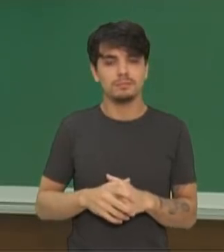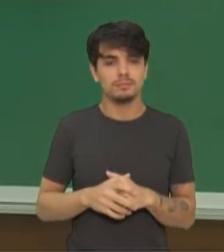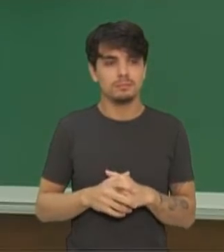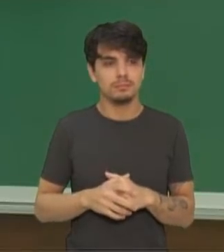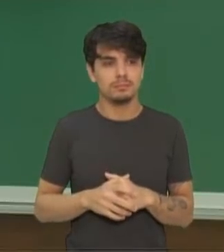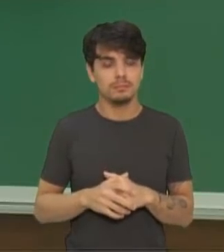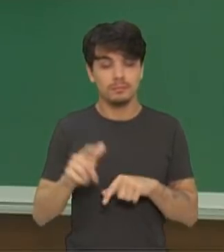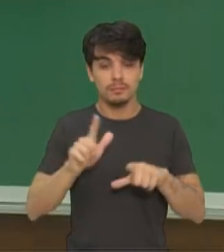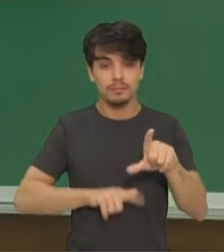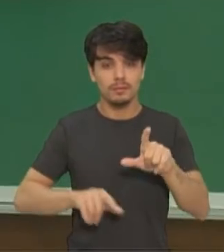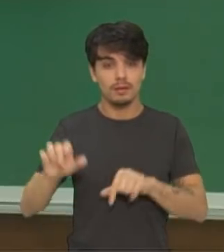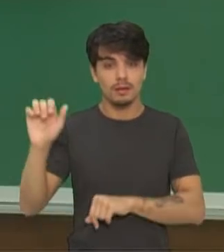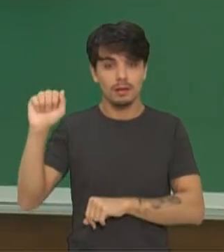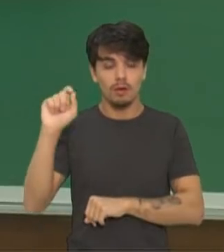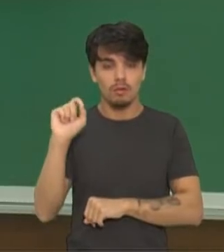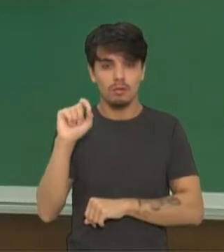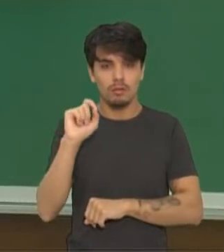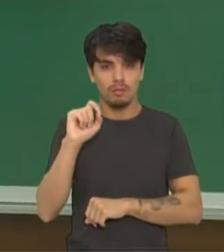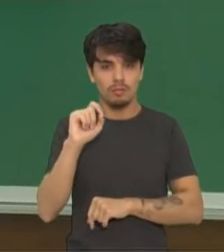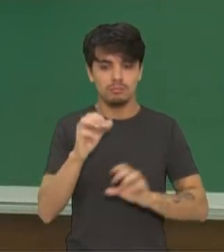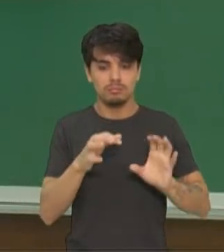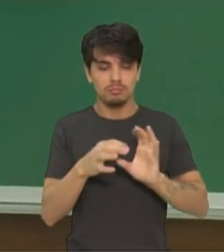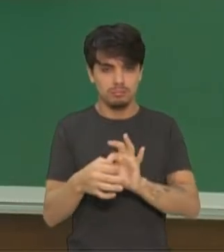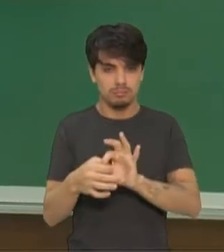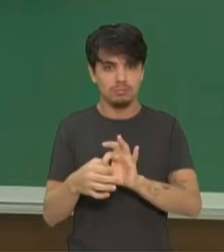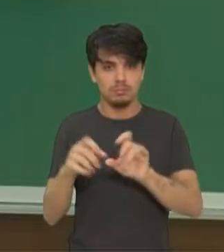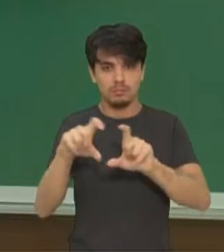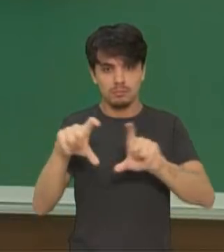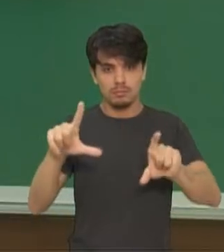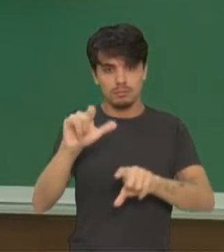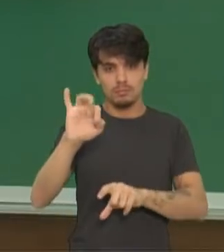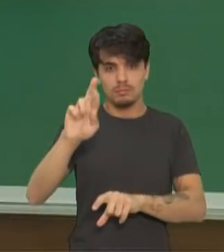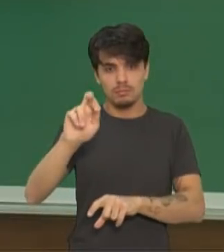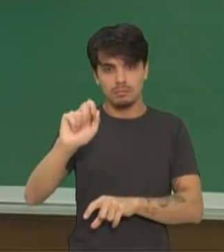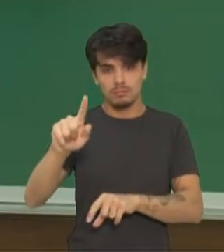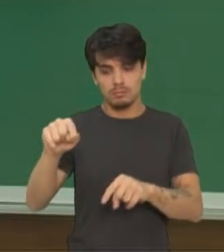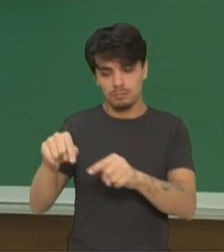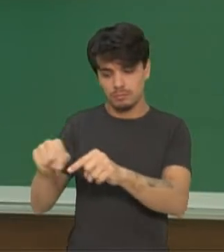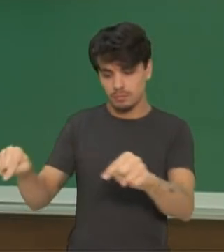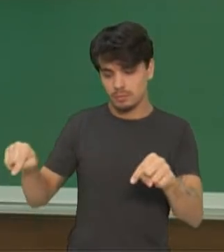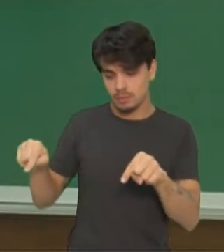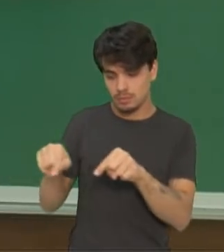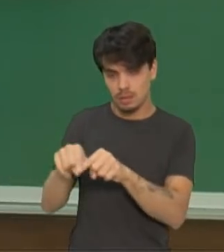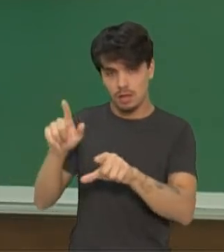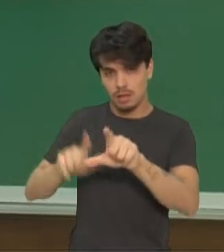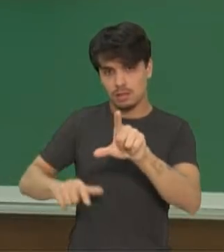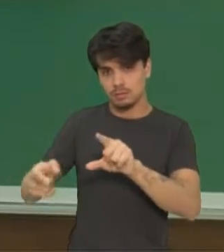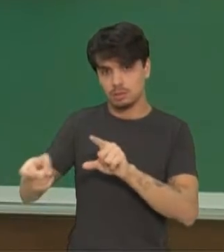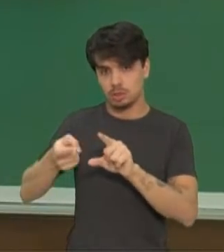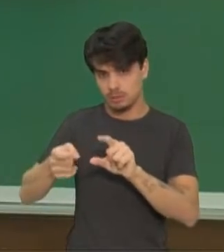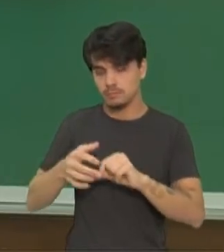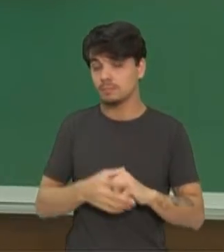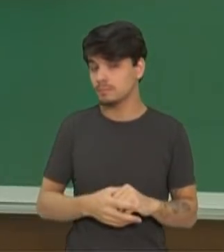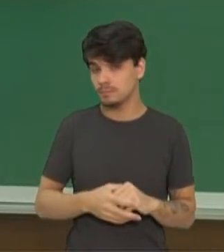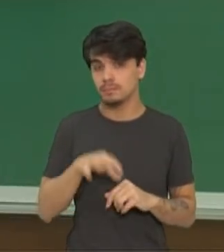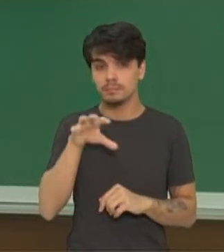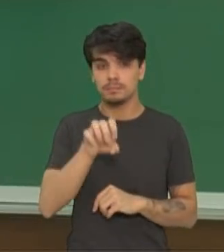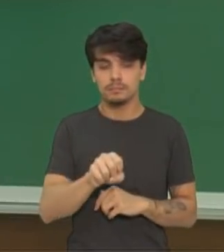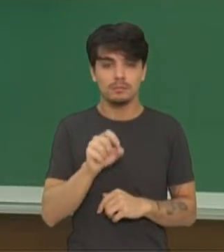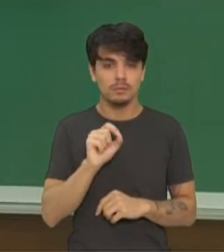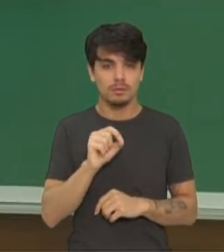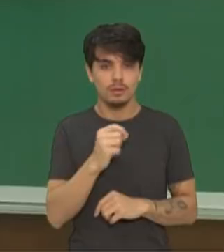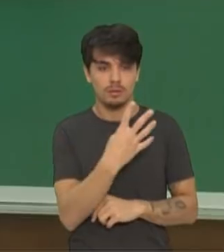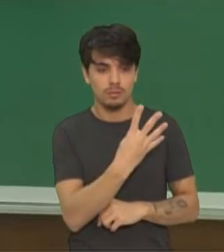a letra A era para determinar a equação literal do terreno na incógnita x. Então, nós pegamos